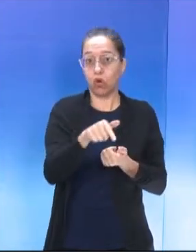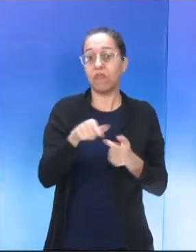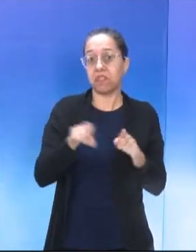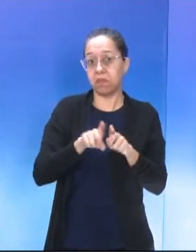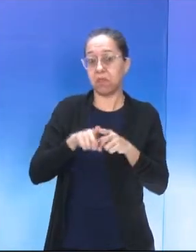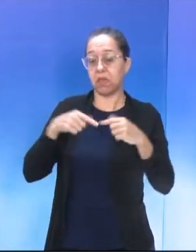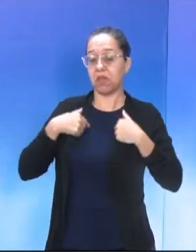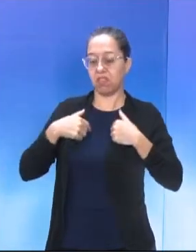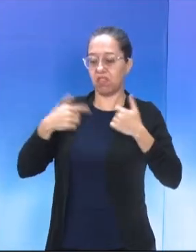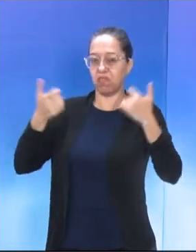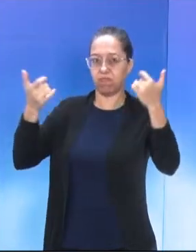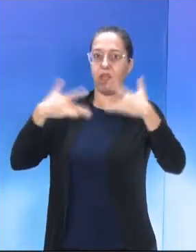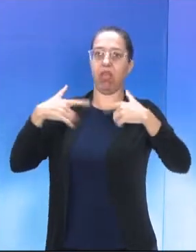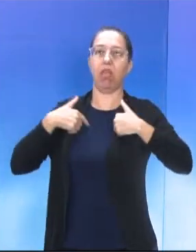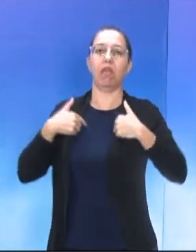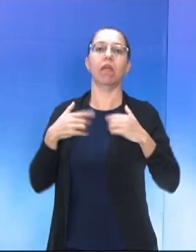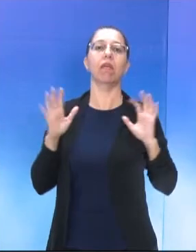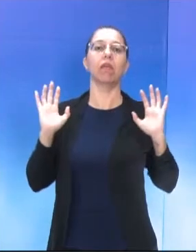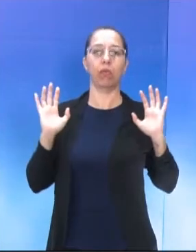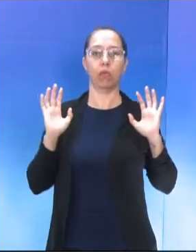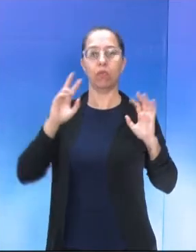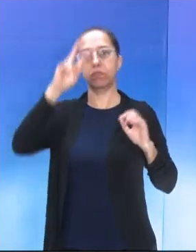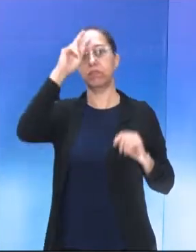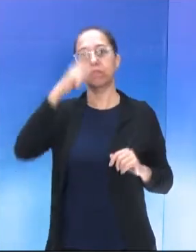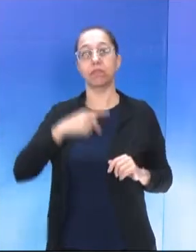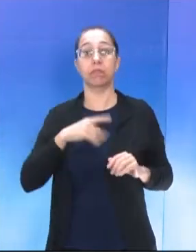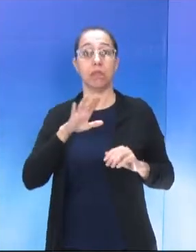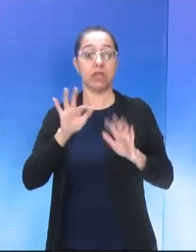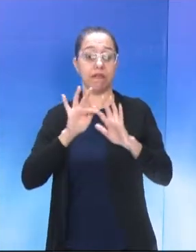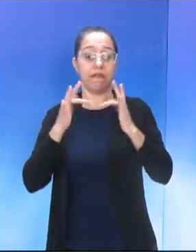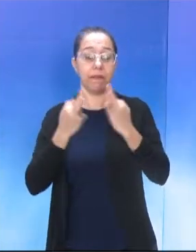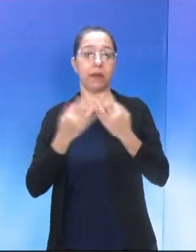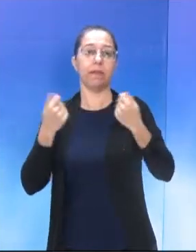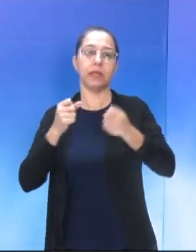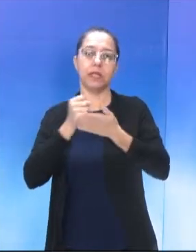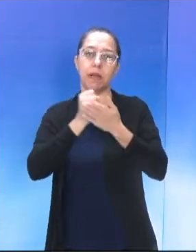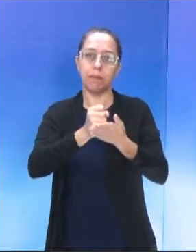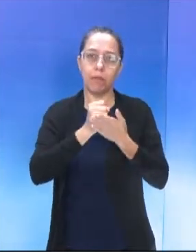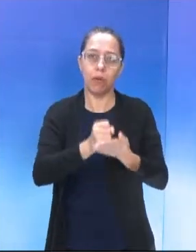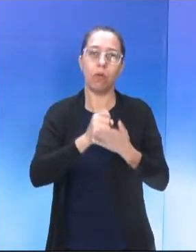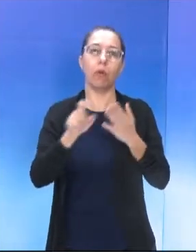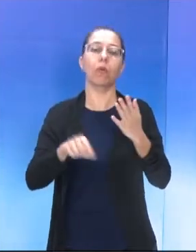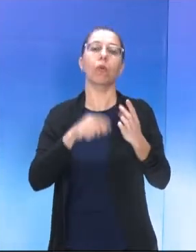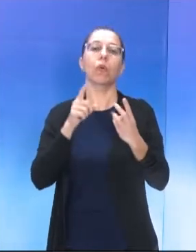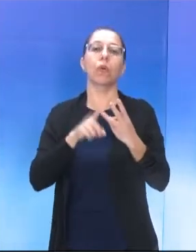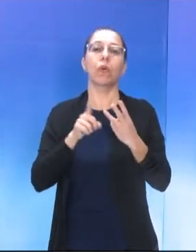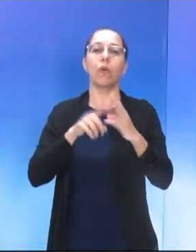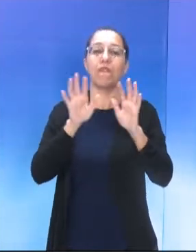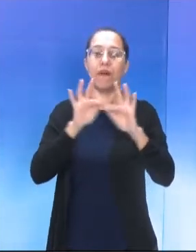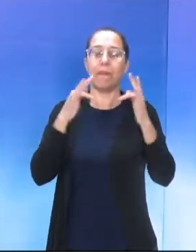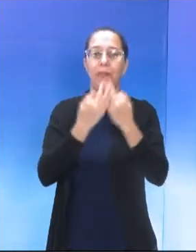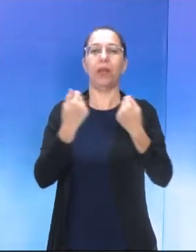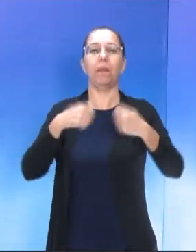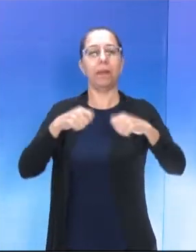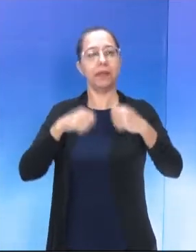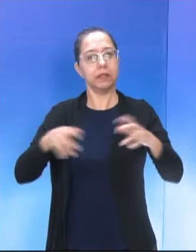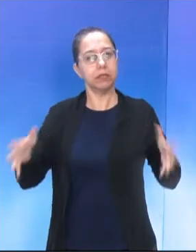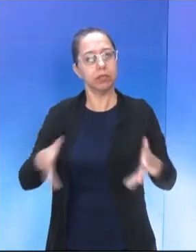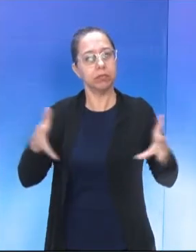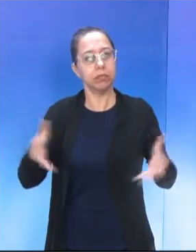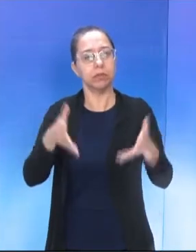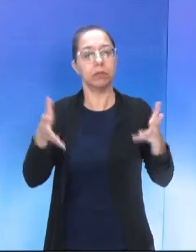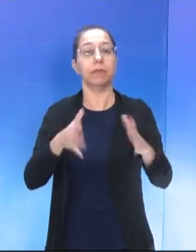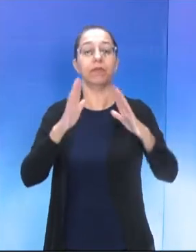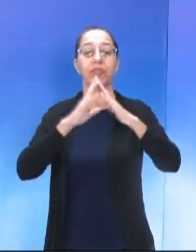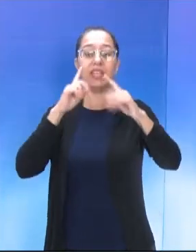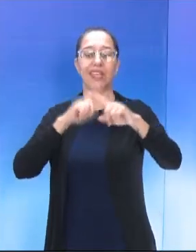tem essas possibilidades, mas a família tem que estar junto, as igrejas têm que estar junto, as ONGs precisam desenvolver projetos